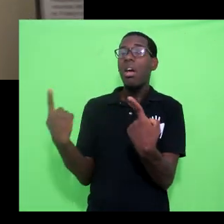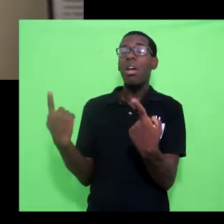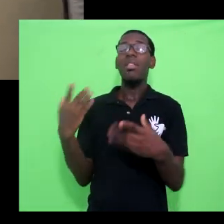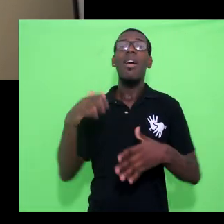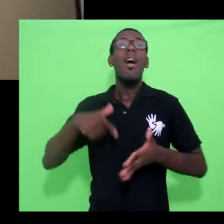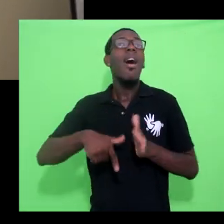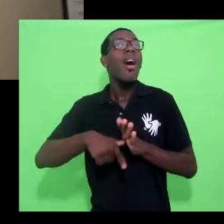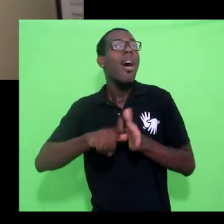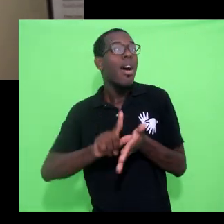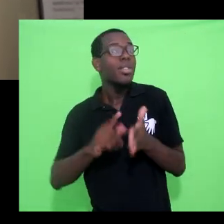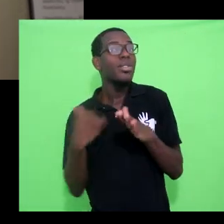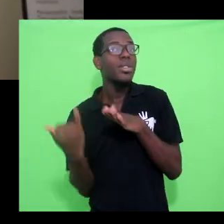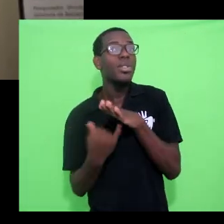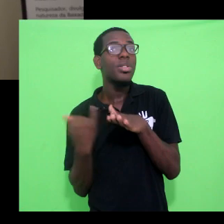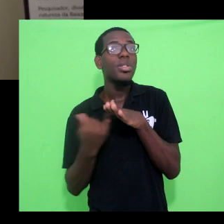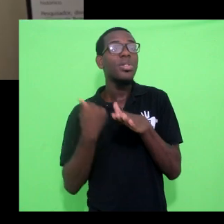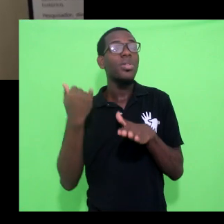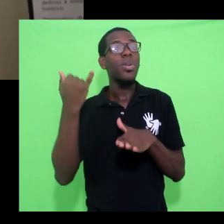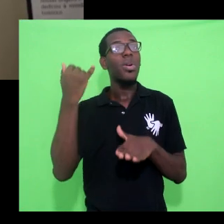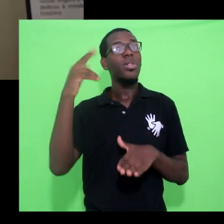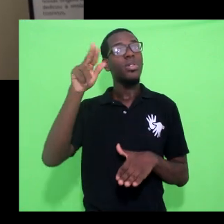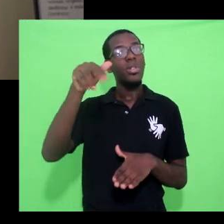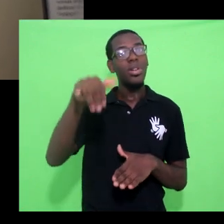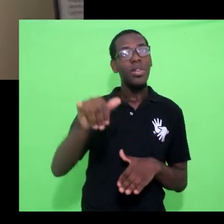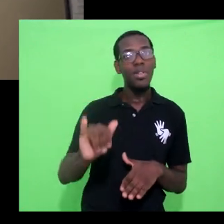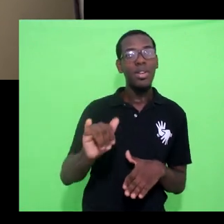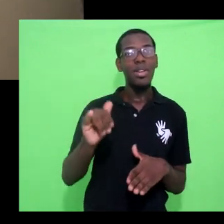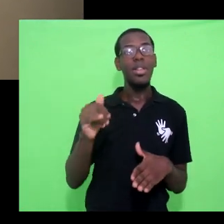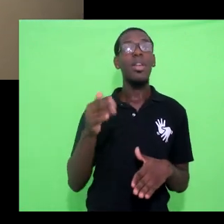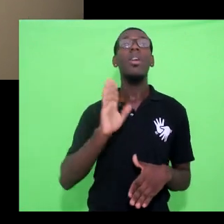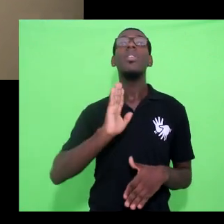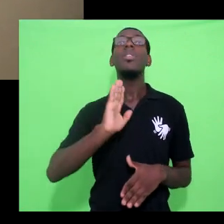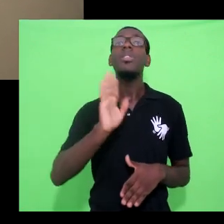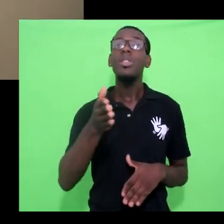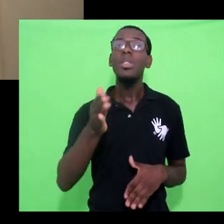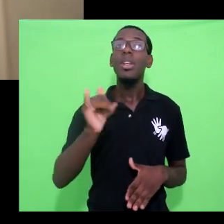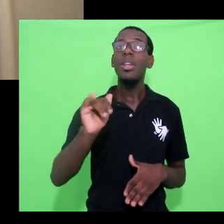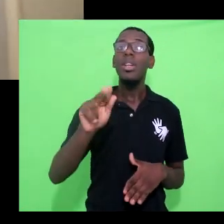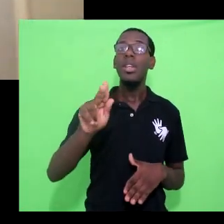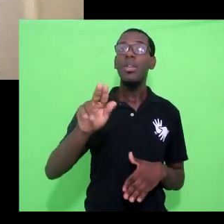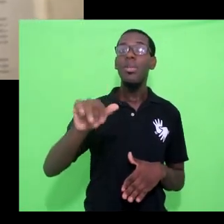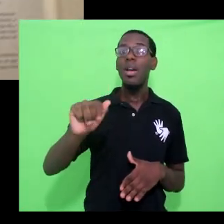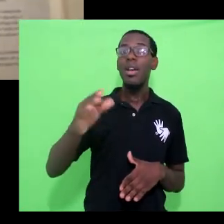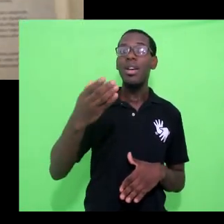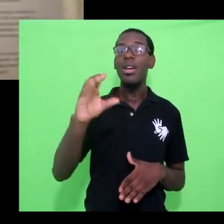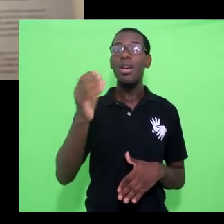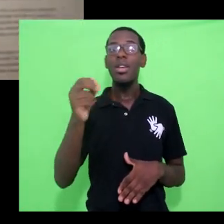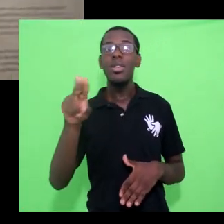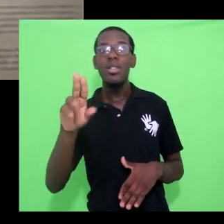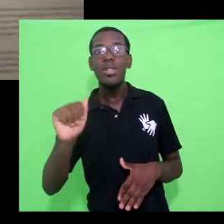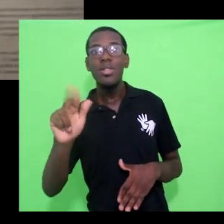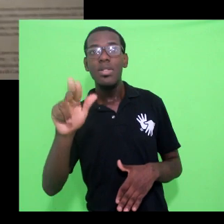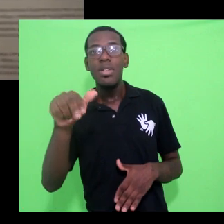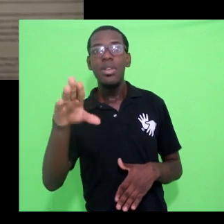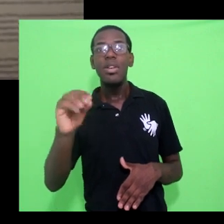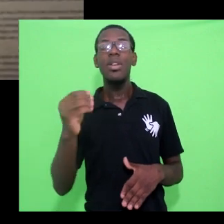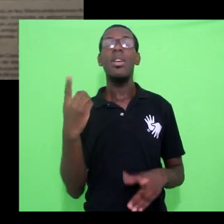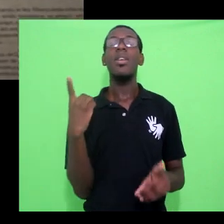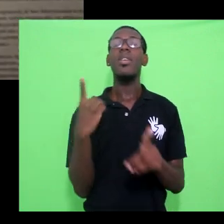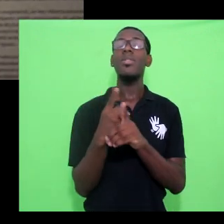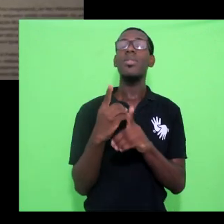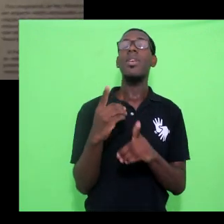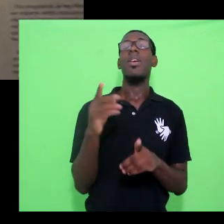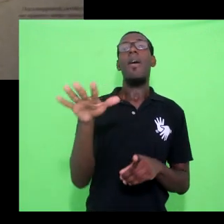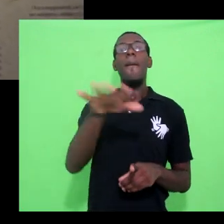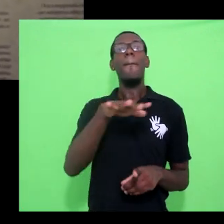de bibliografia, de reunião de fontes, diretas e indiretas, dois momentos. Antes do Instituto Histórico Geográfico Nova Iguaçu